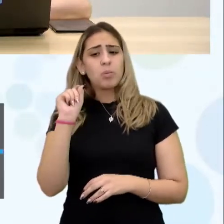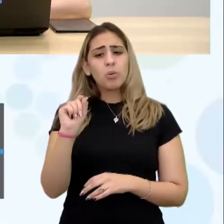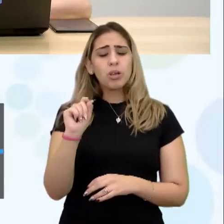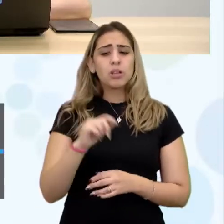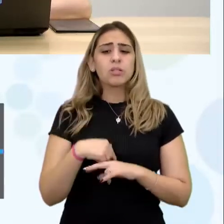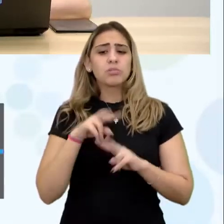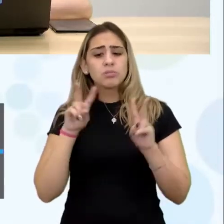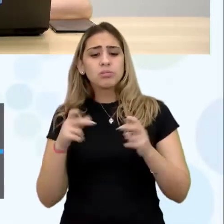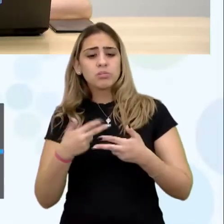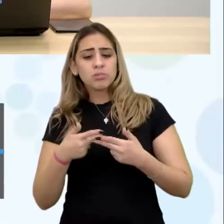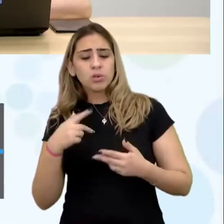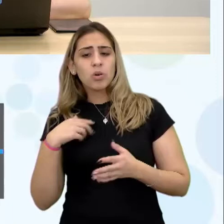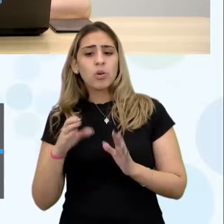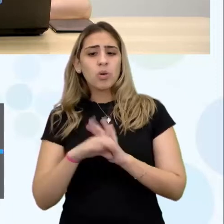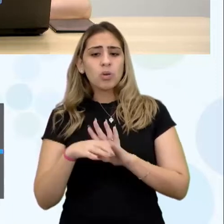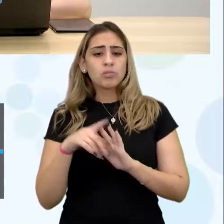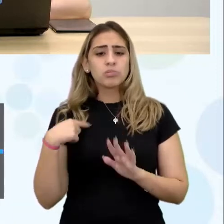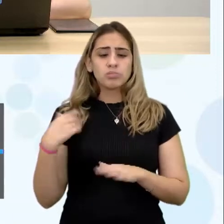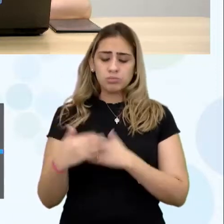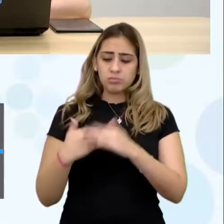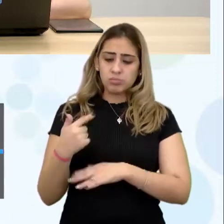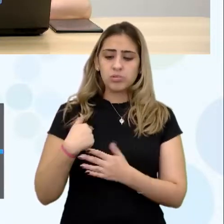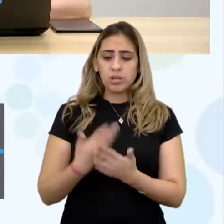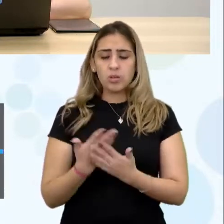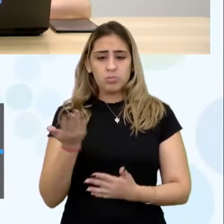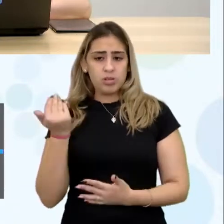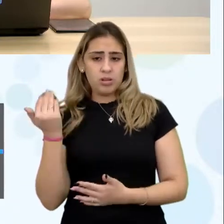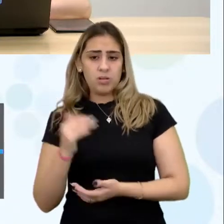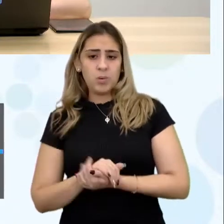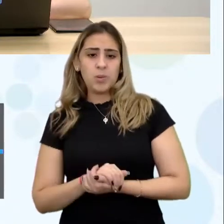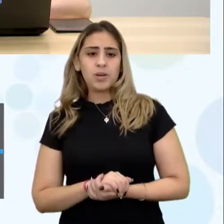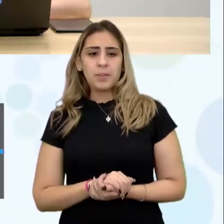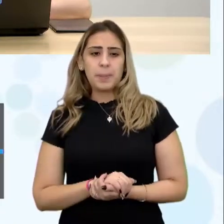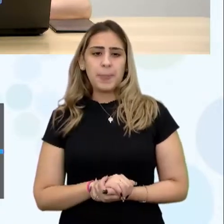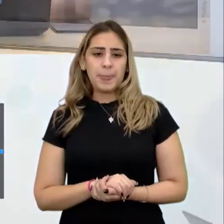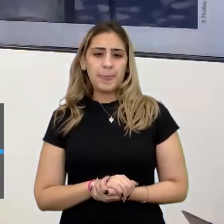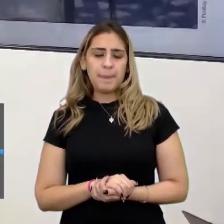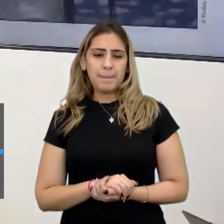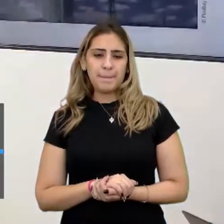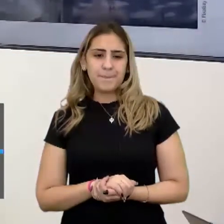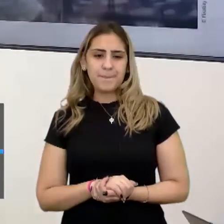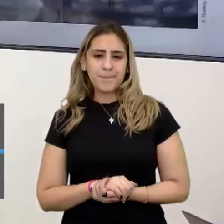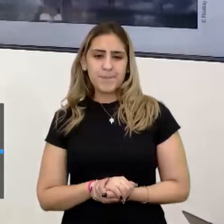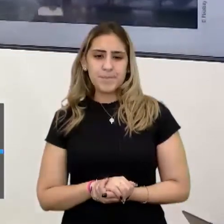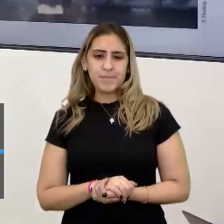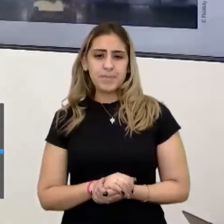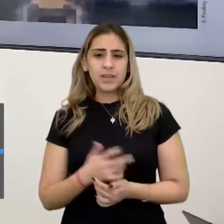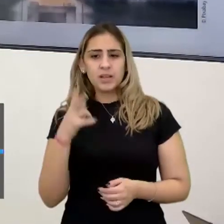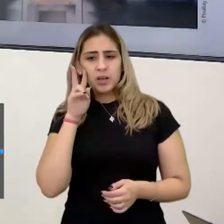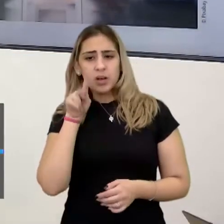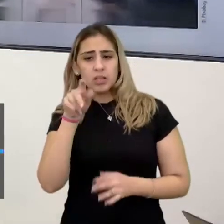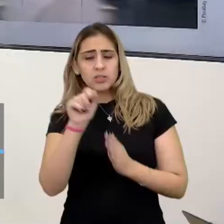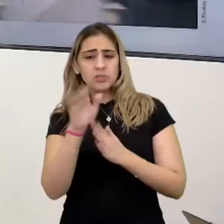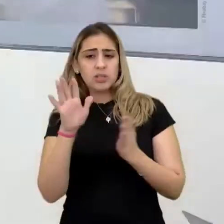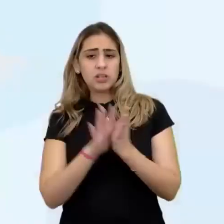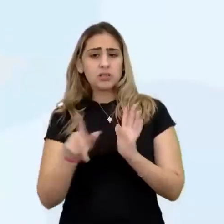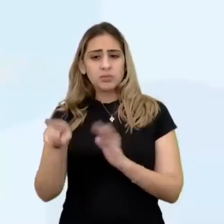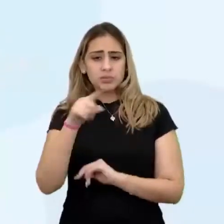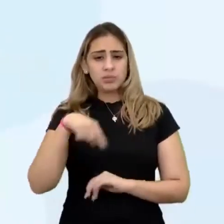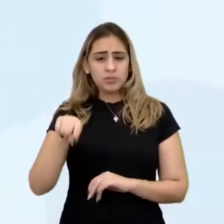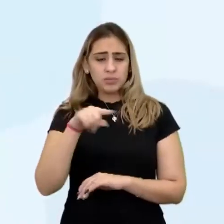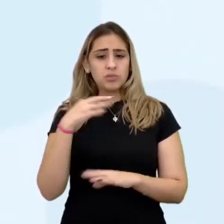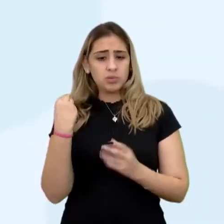Giba, a respeito aí de alguns conceitos que foram abordados nas aulas anteriores, né? Isso, muito bacana. Pessoal, olha essa atividade aí pra vocês aí,